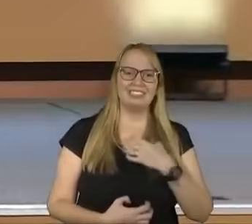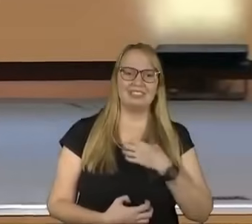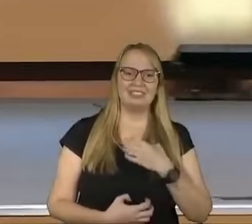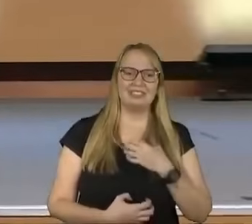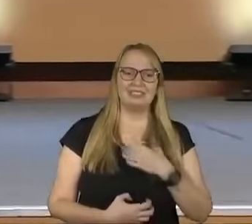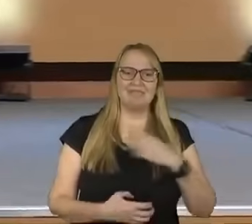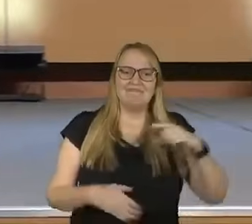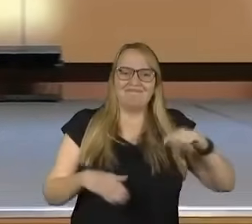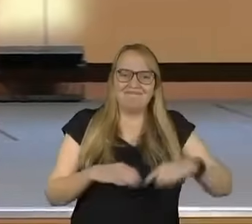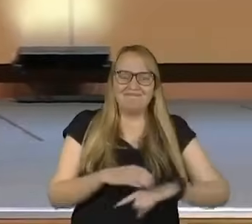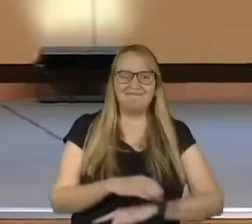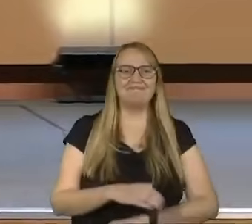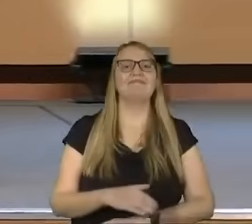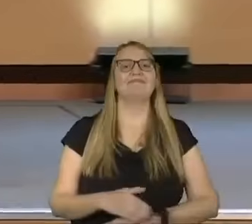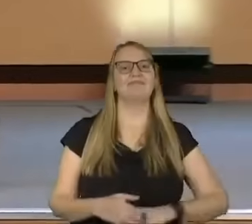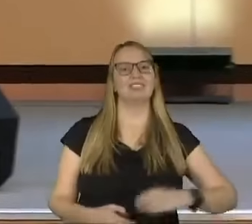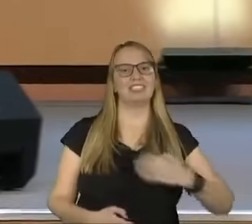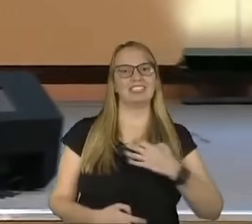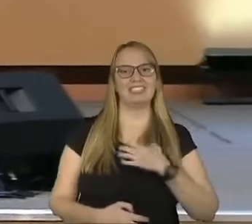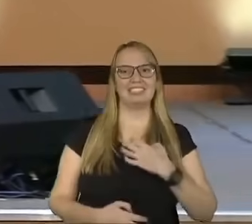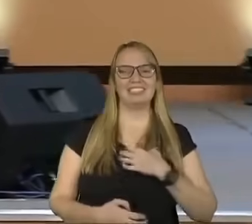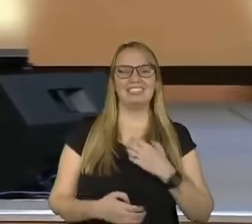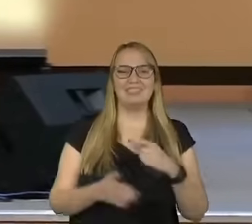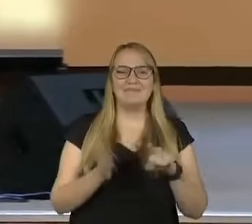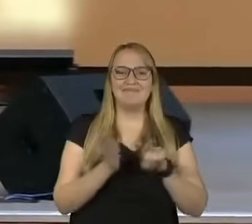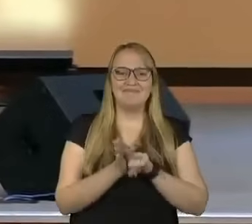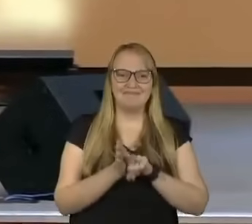profundo é sentir